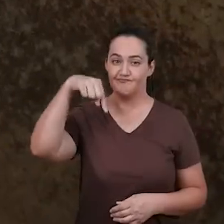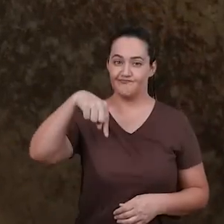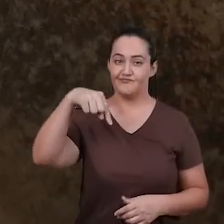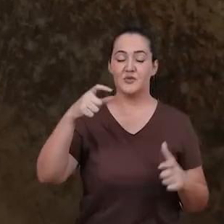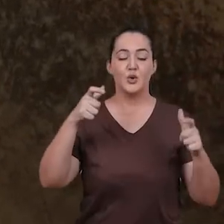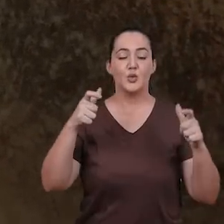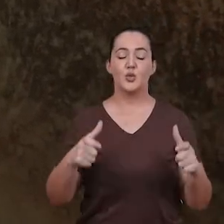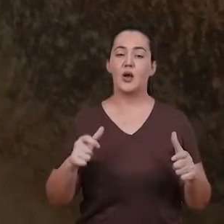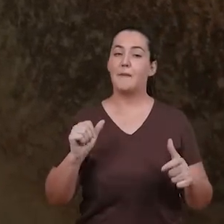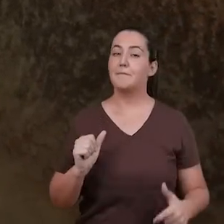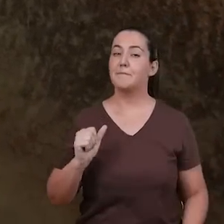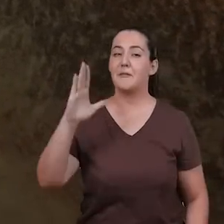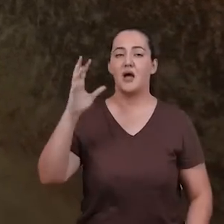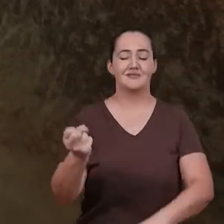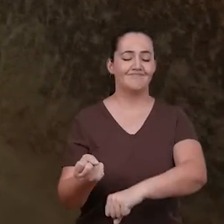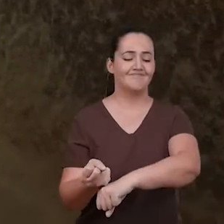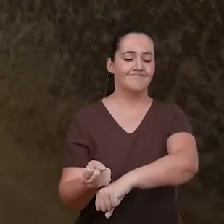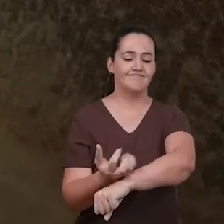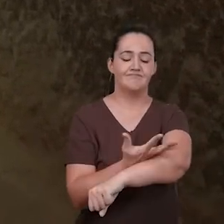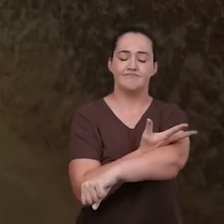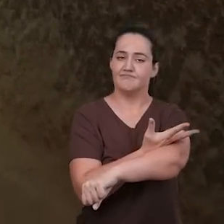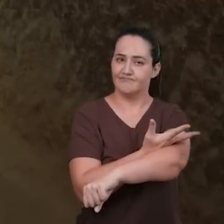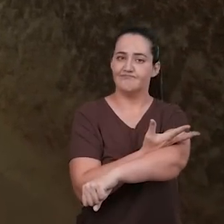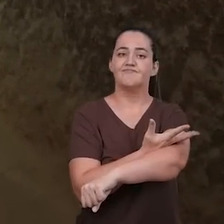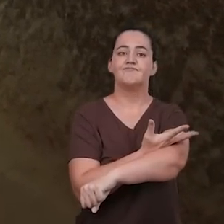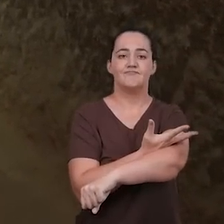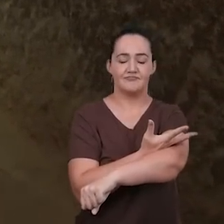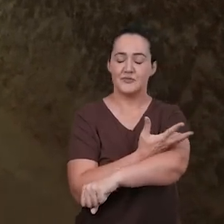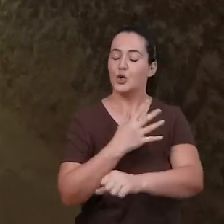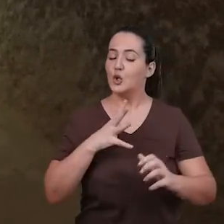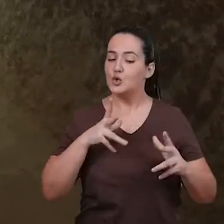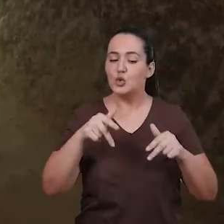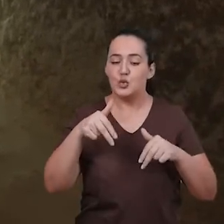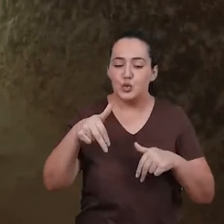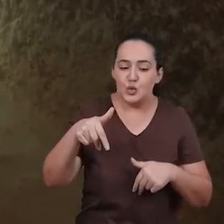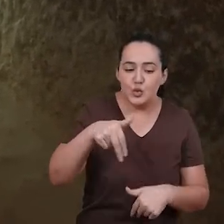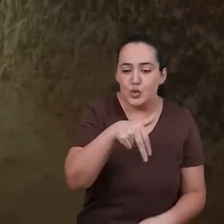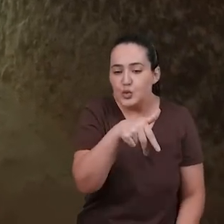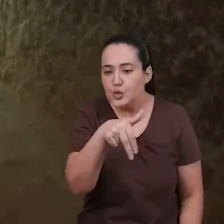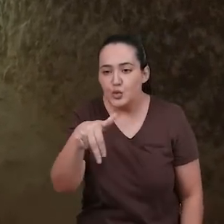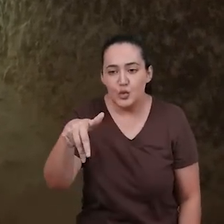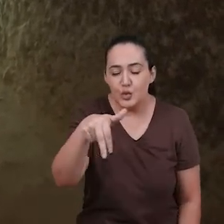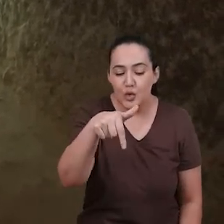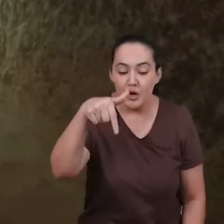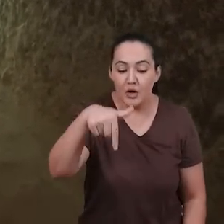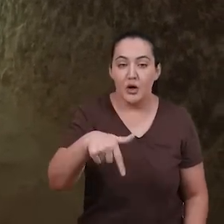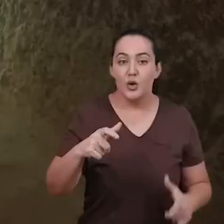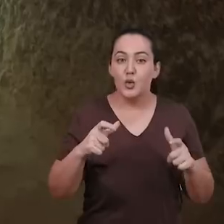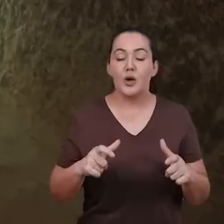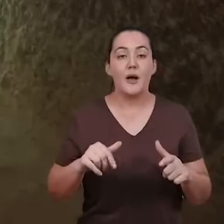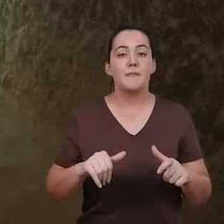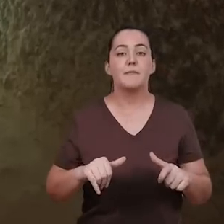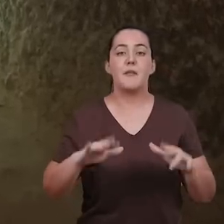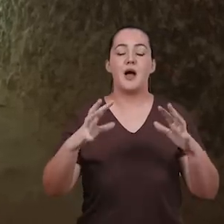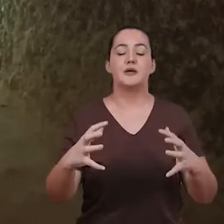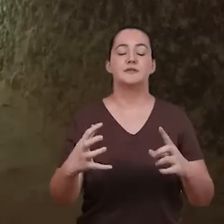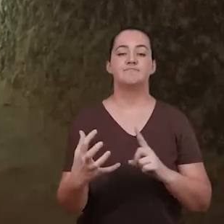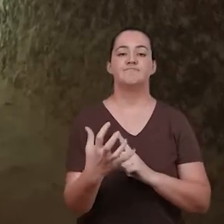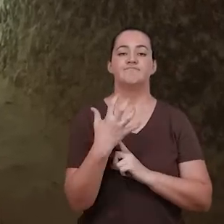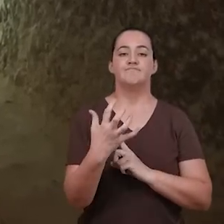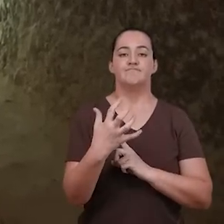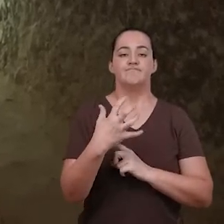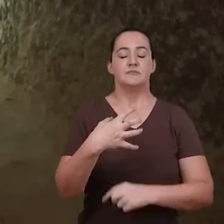Esse aqui é o lugar mais emocionante de toda a trajetória aqui pela cidade subterrânea. Pelo menos é o lugar que mais mexe